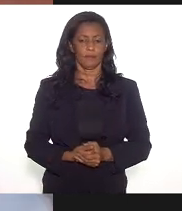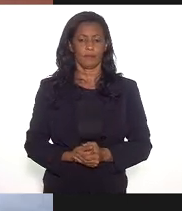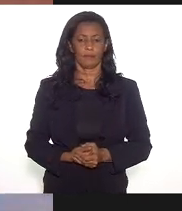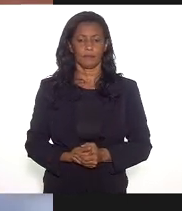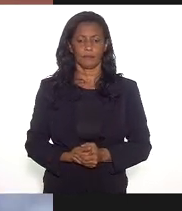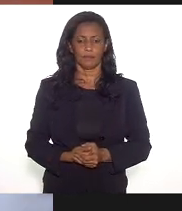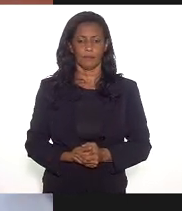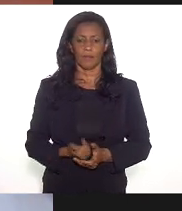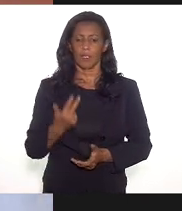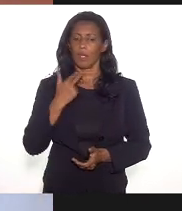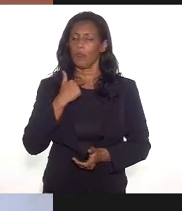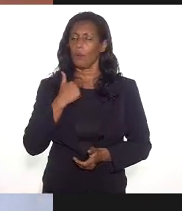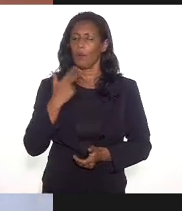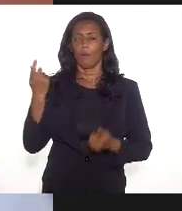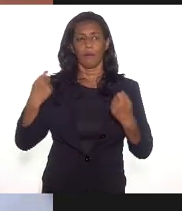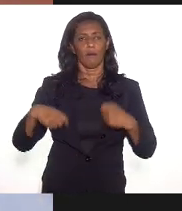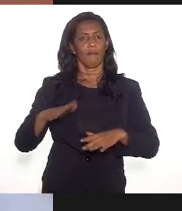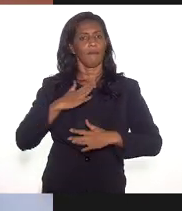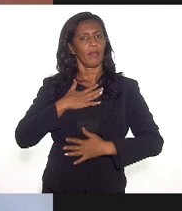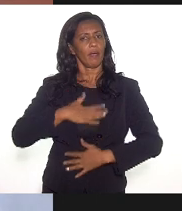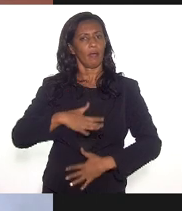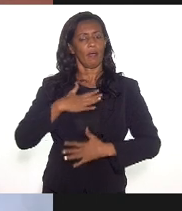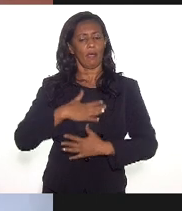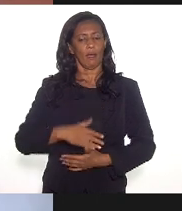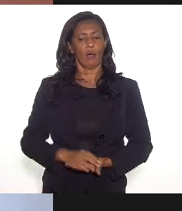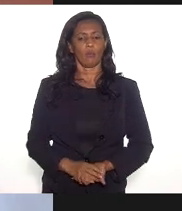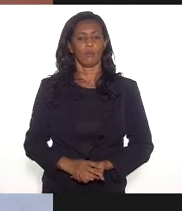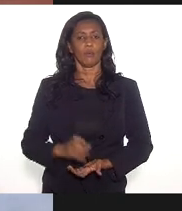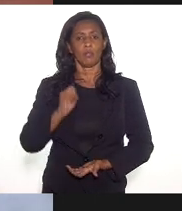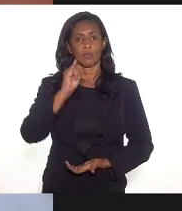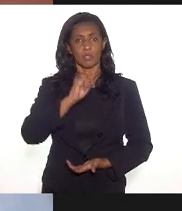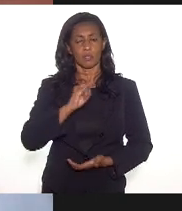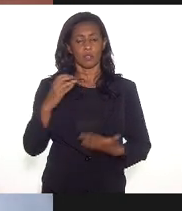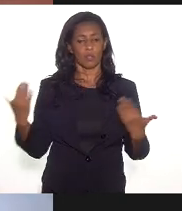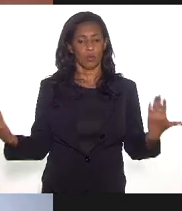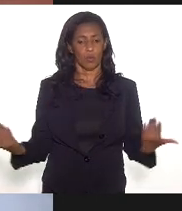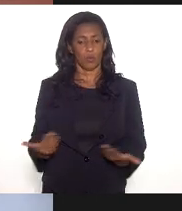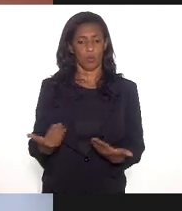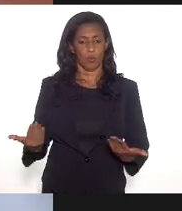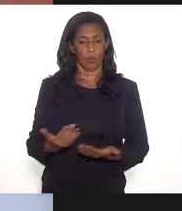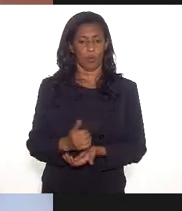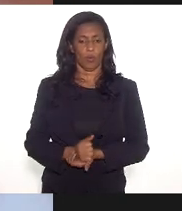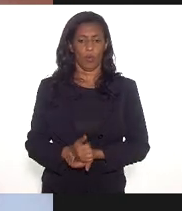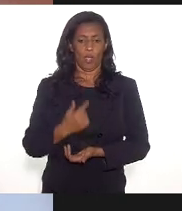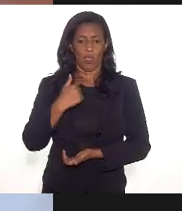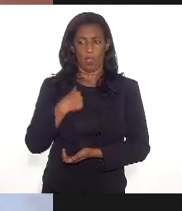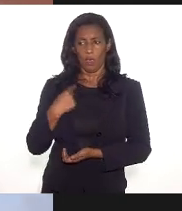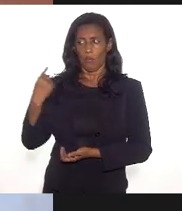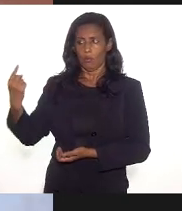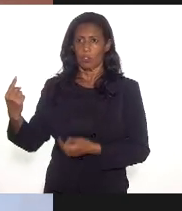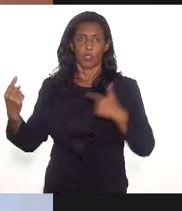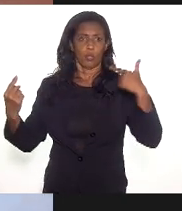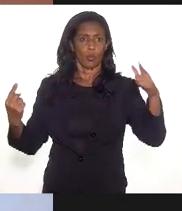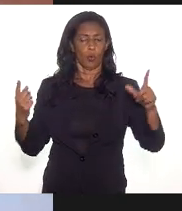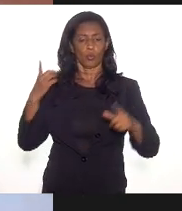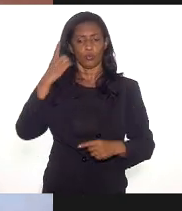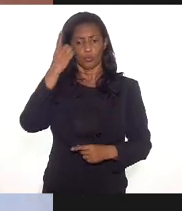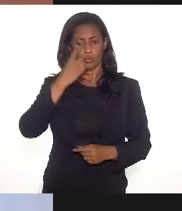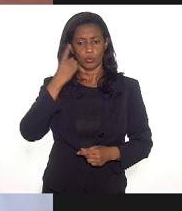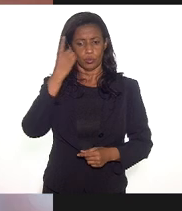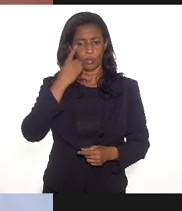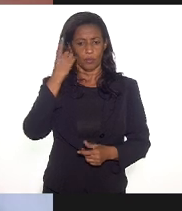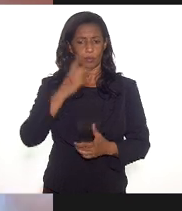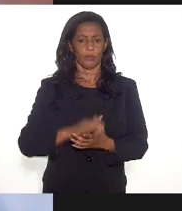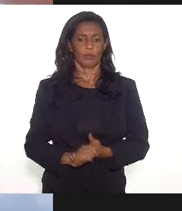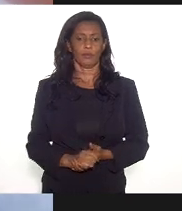Então, podem ficar tranquilos. Se for o caso, hoje nós, juntos, eu, você e outros deputados, nós